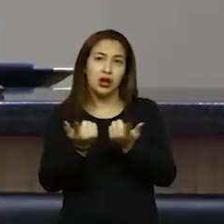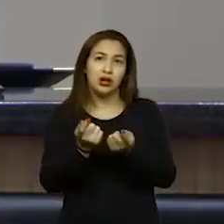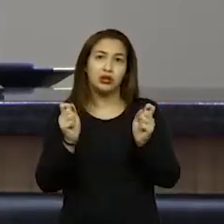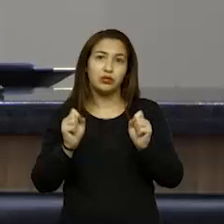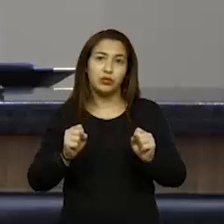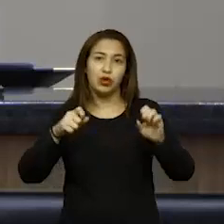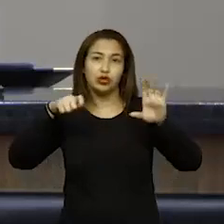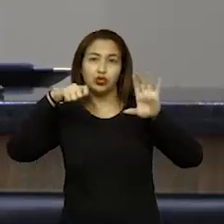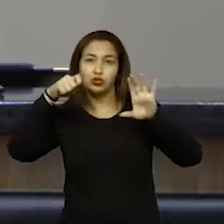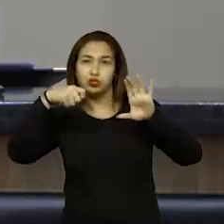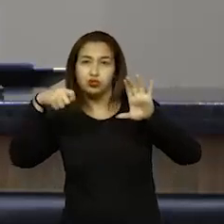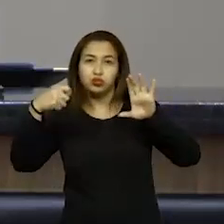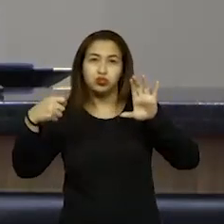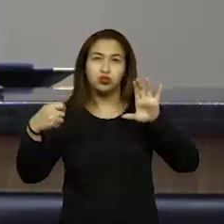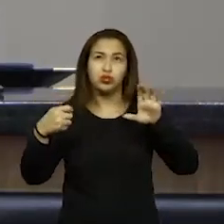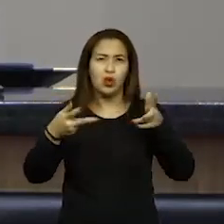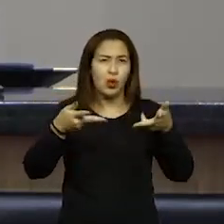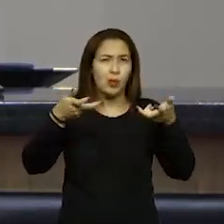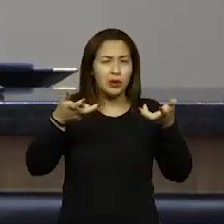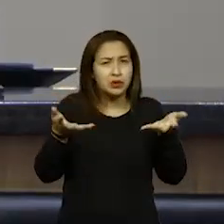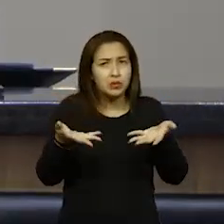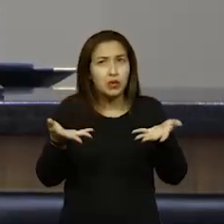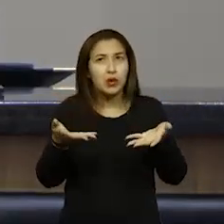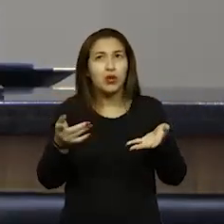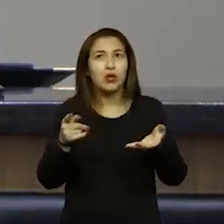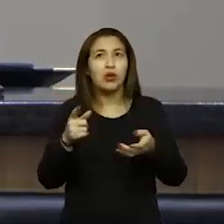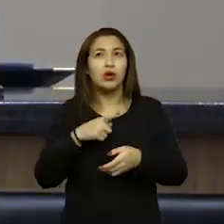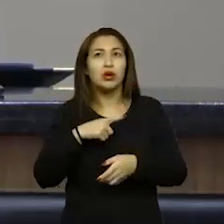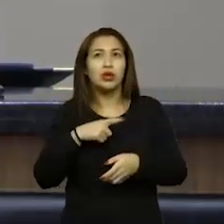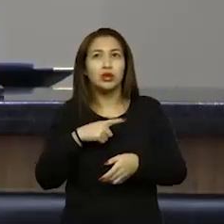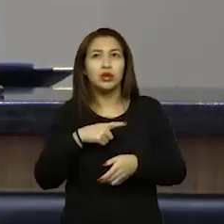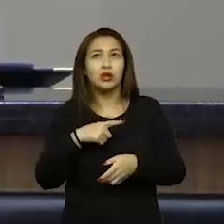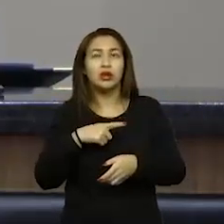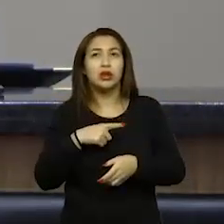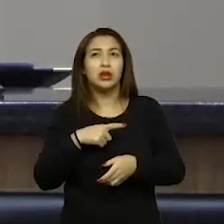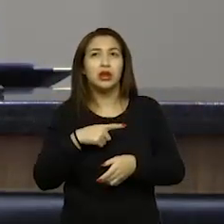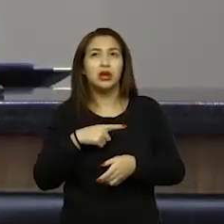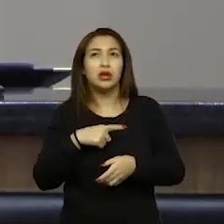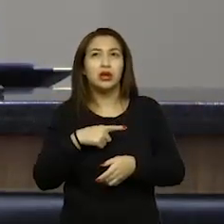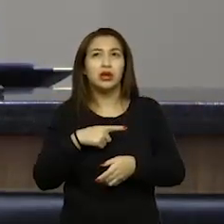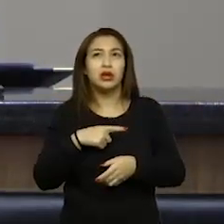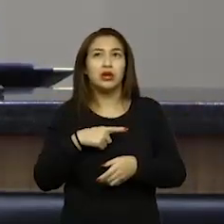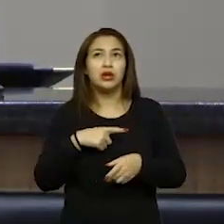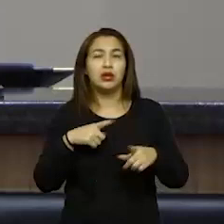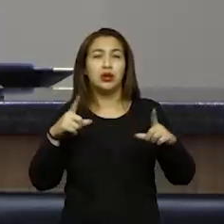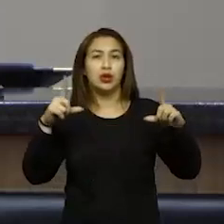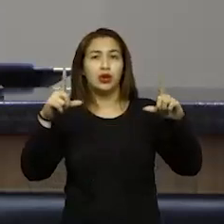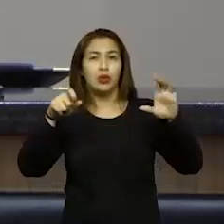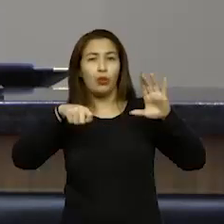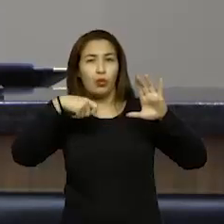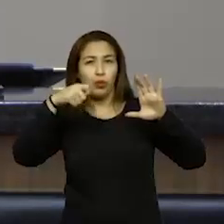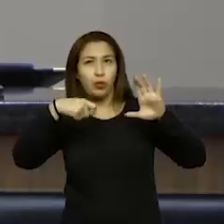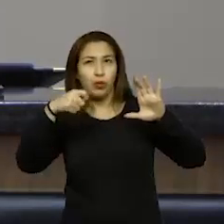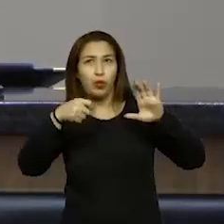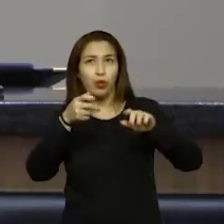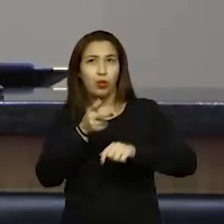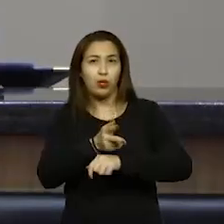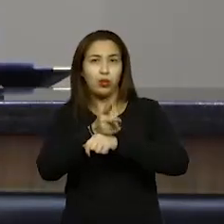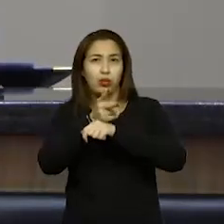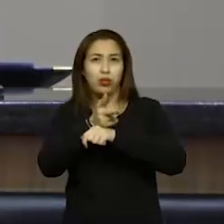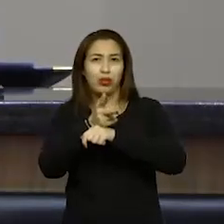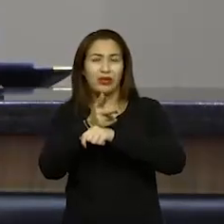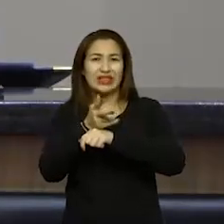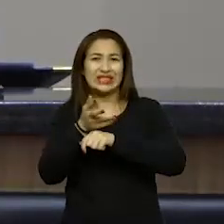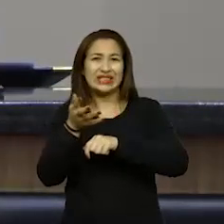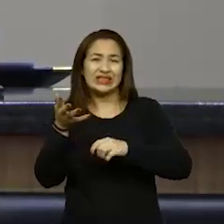Se vocês observaram agora, nós tínhamos uma imagem bastante sem qualidade,